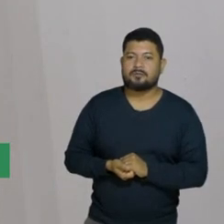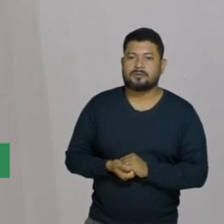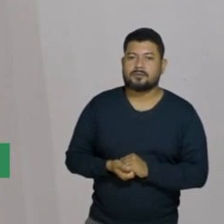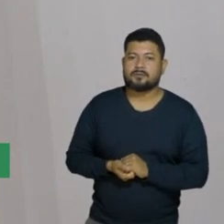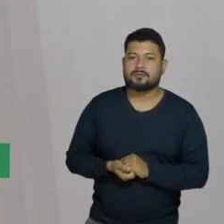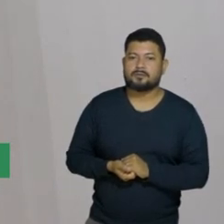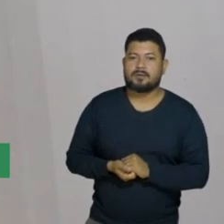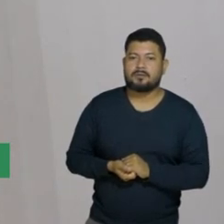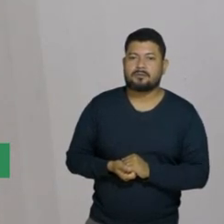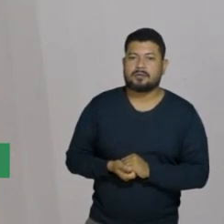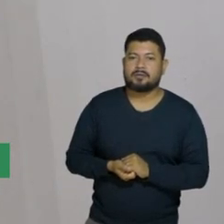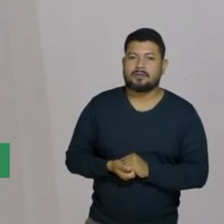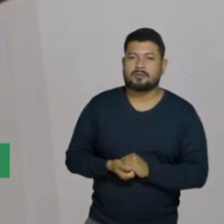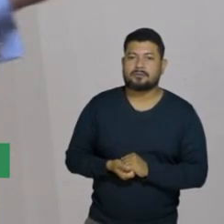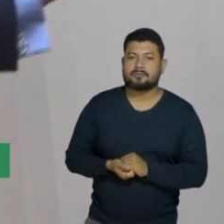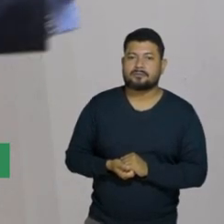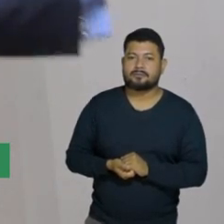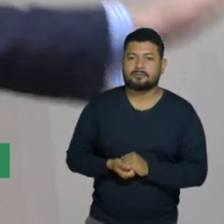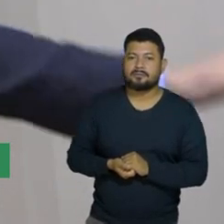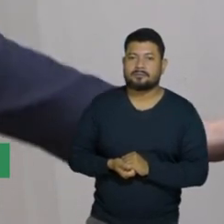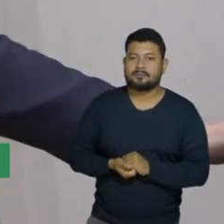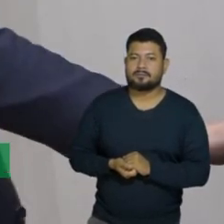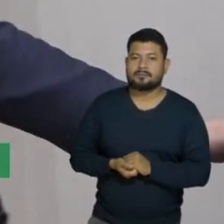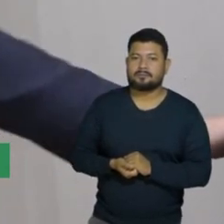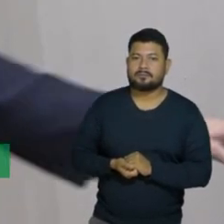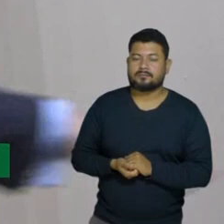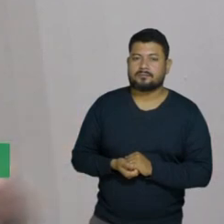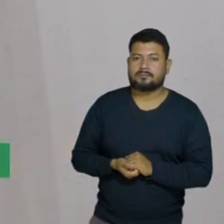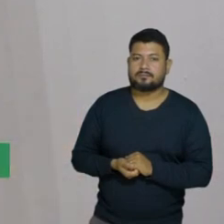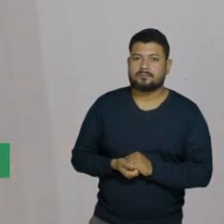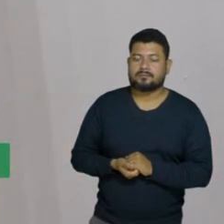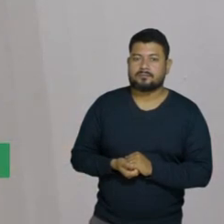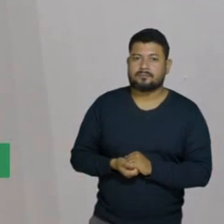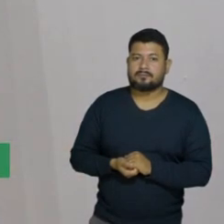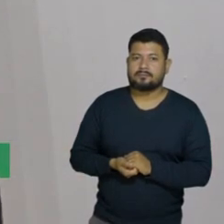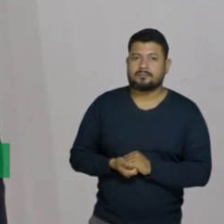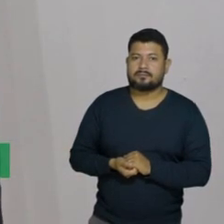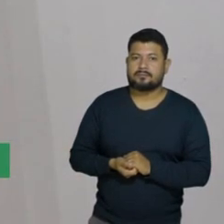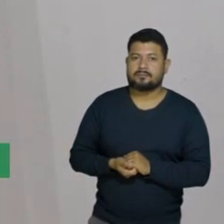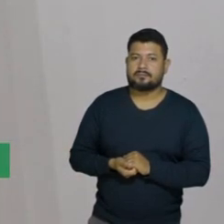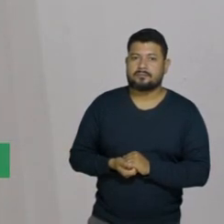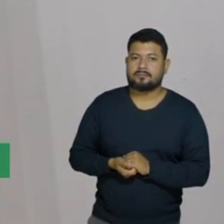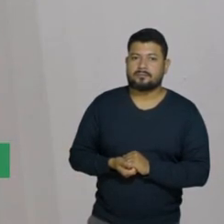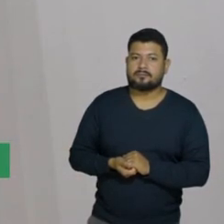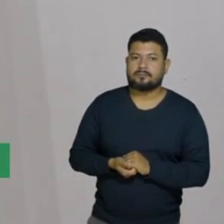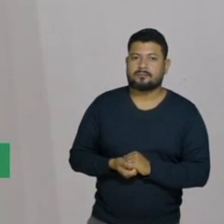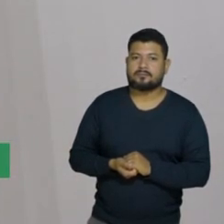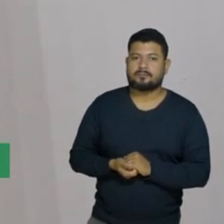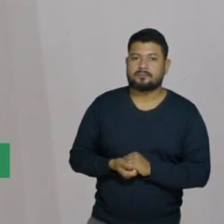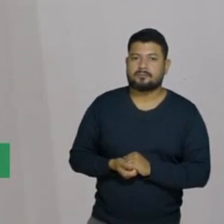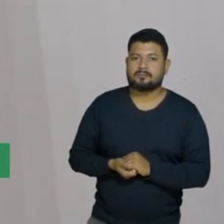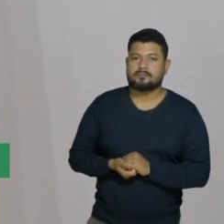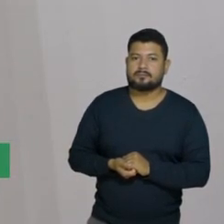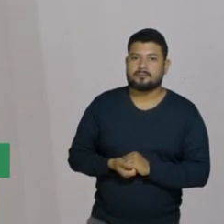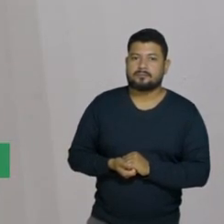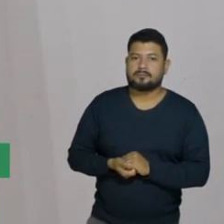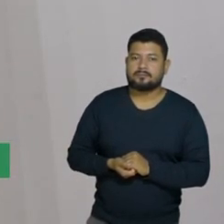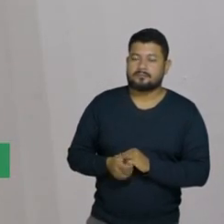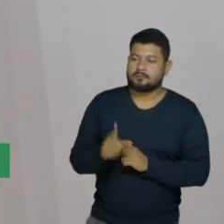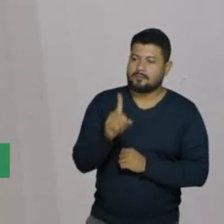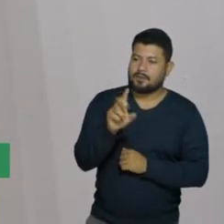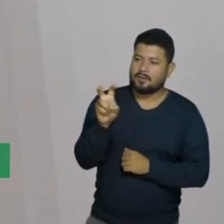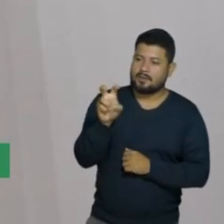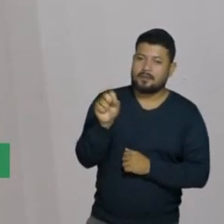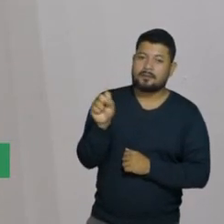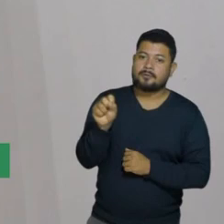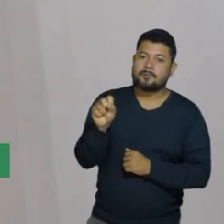Ah, pela ordem, deputado. 15 segundos, deputados. 15 segundos. 15 segundos. Tá